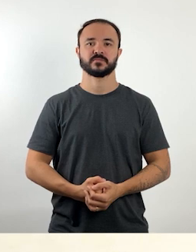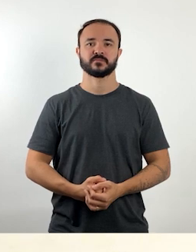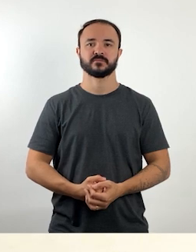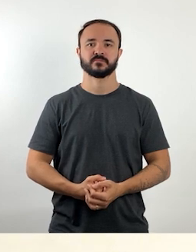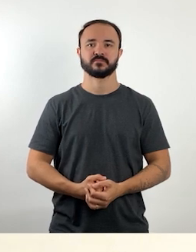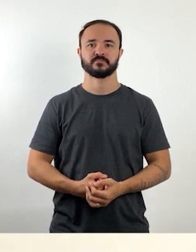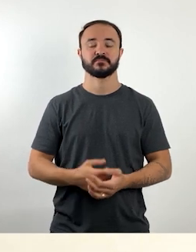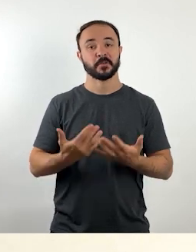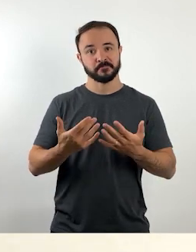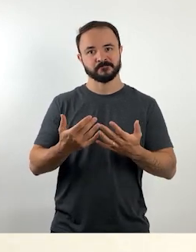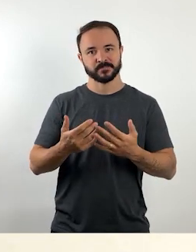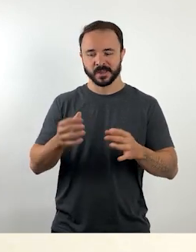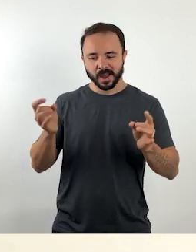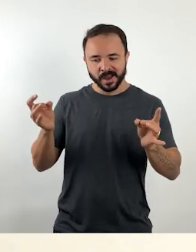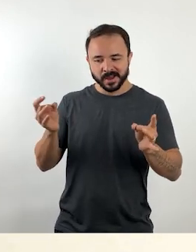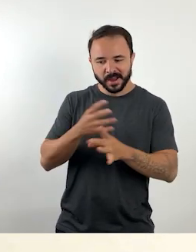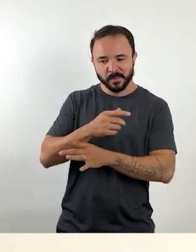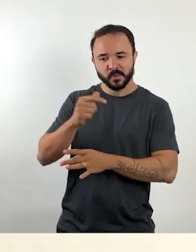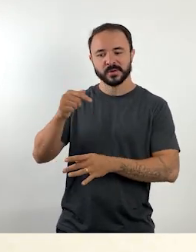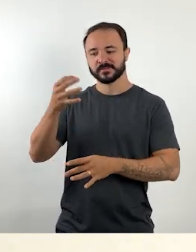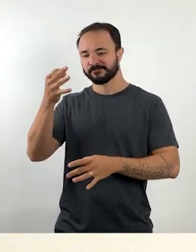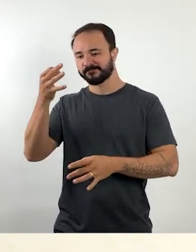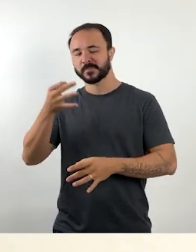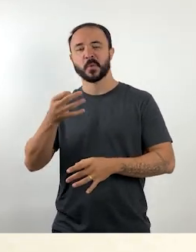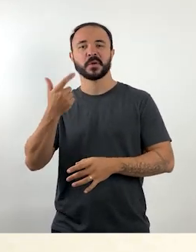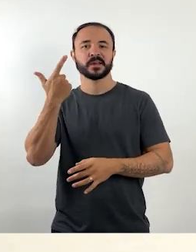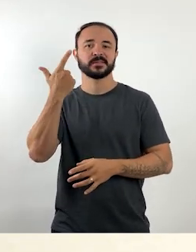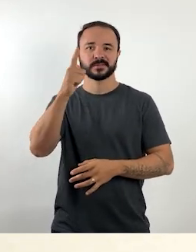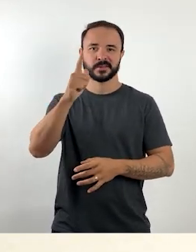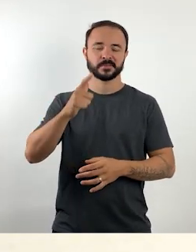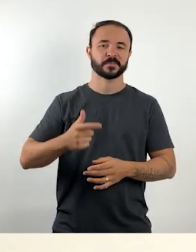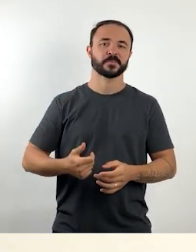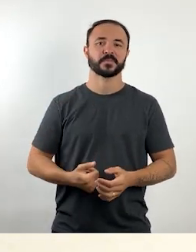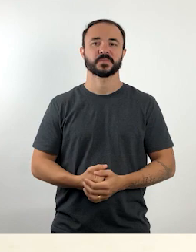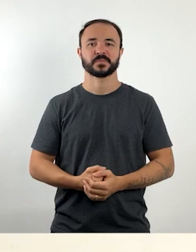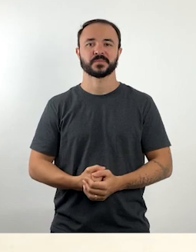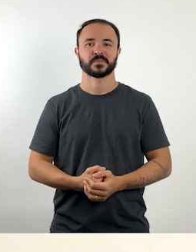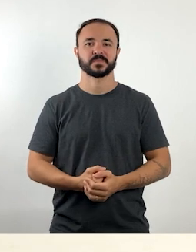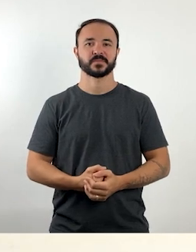E assim ele fica totalmente fixado.